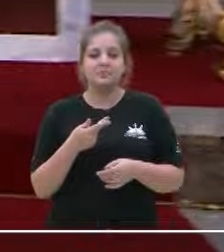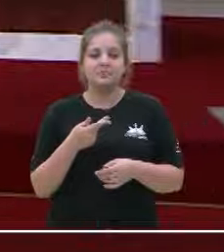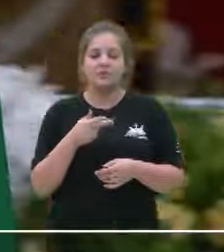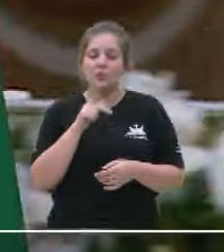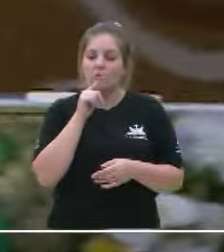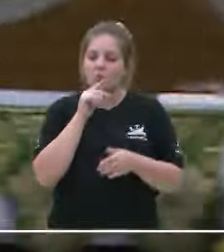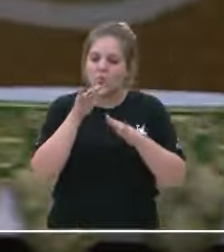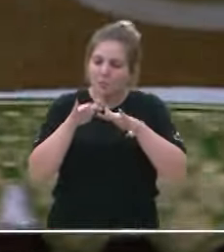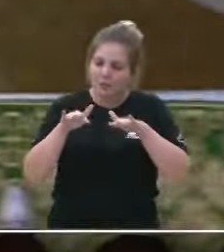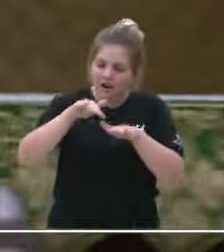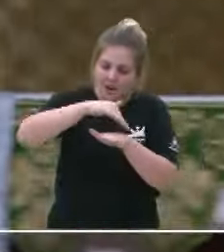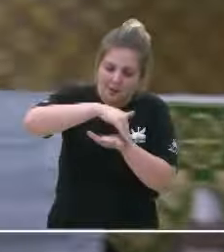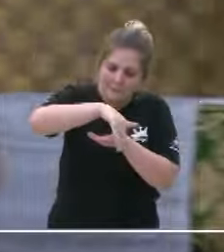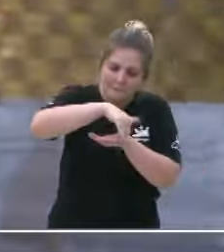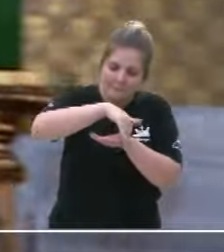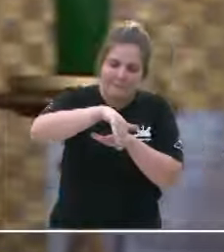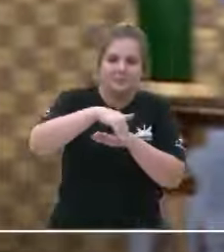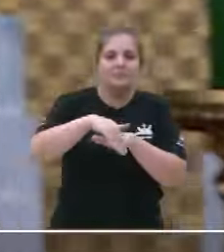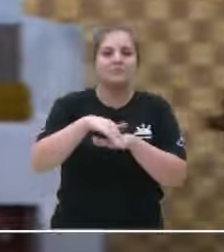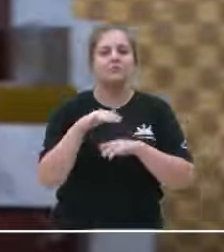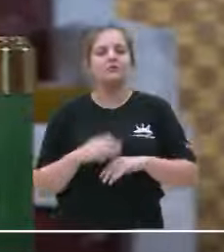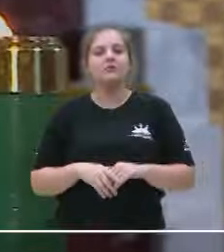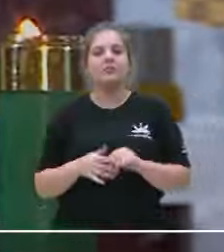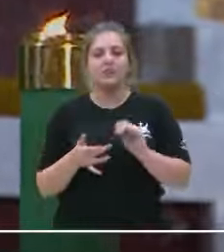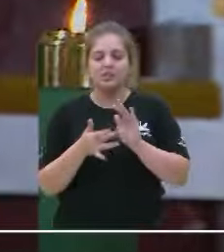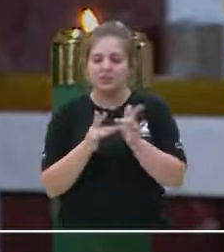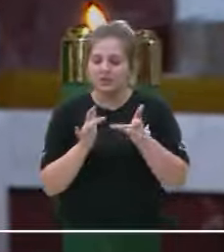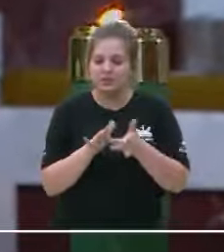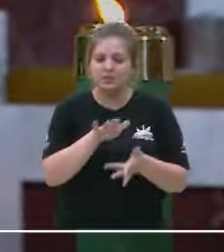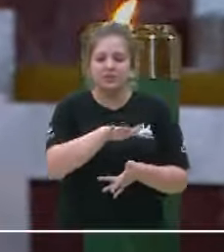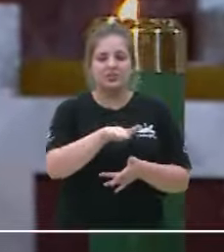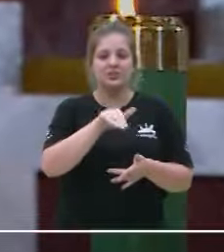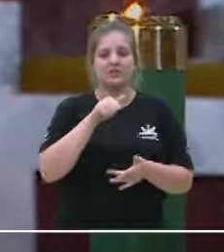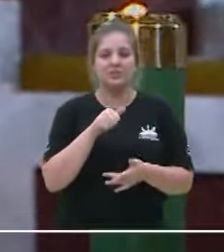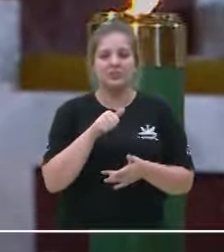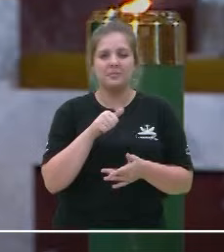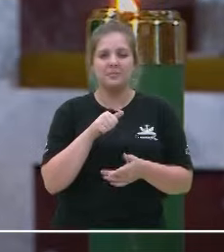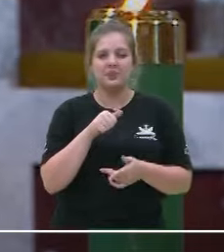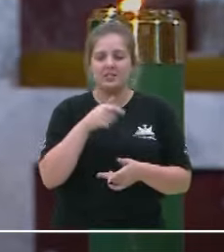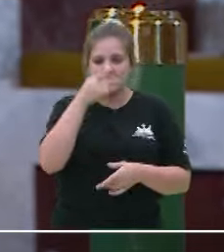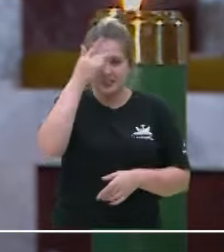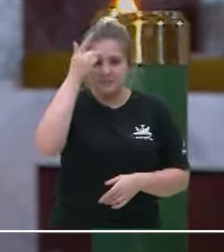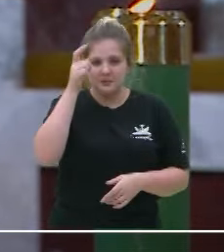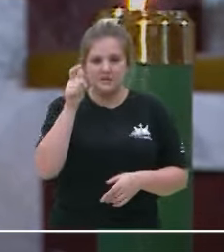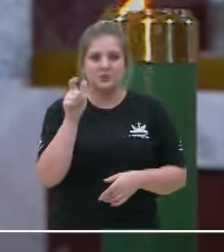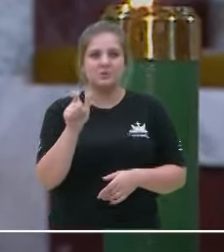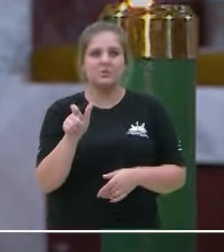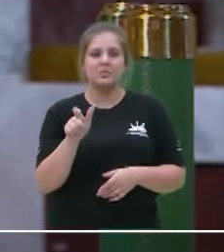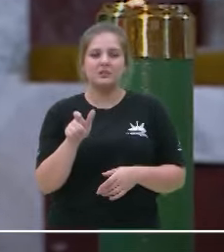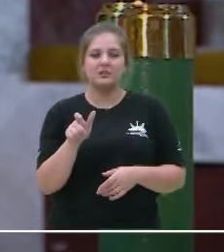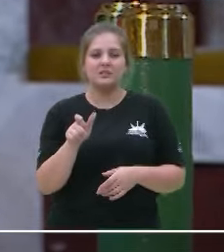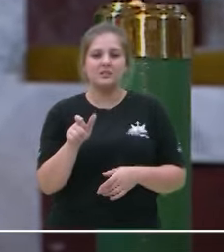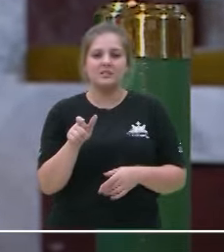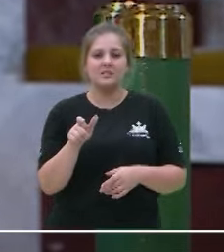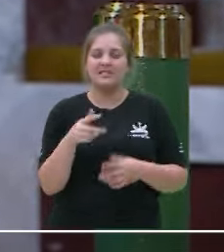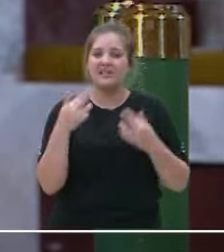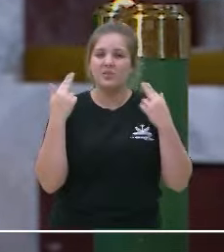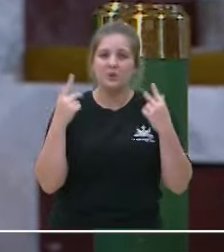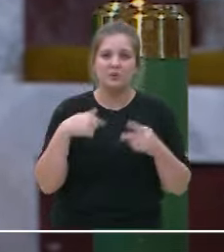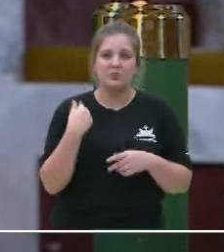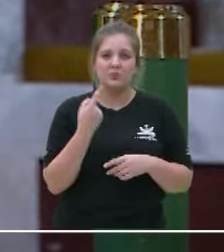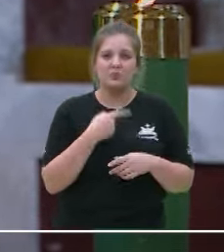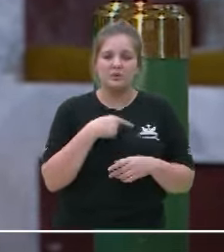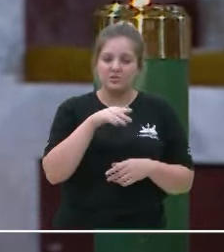mar Jesus hoje chama estes homens como nos